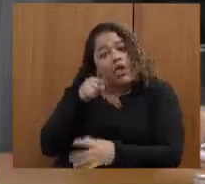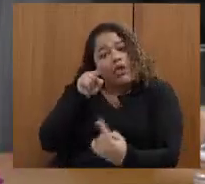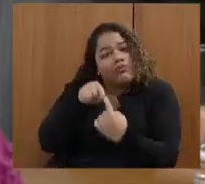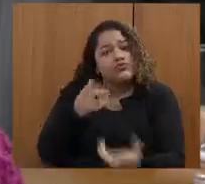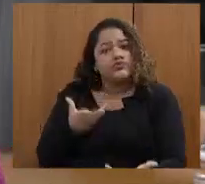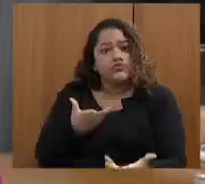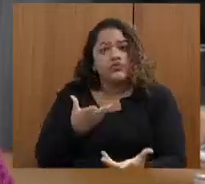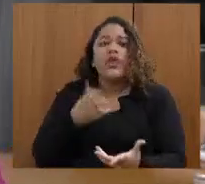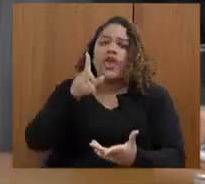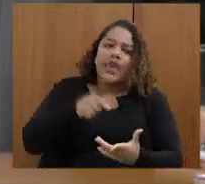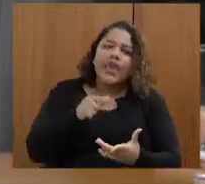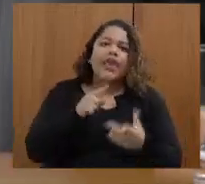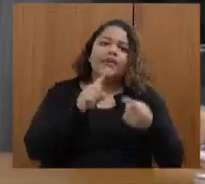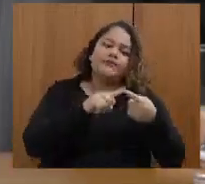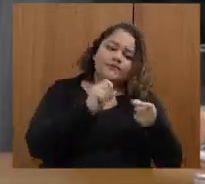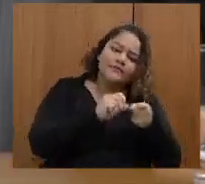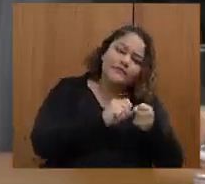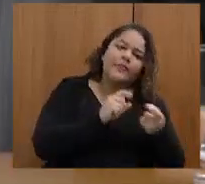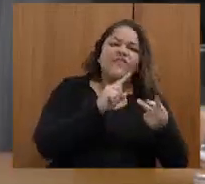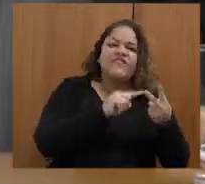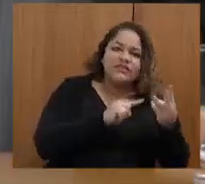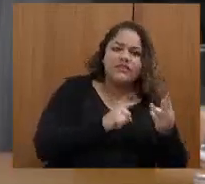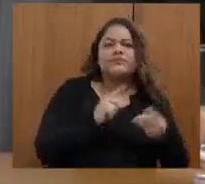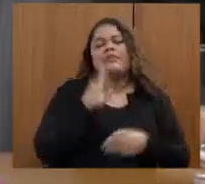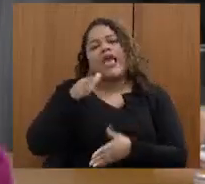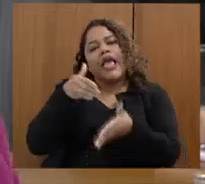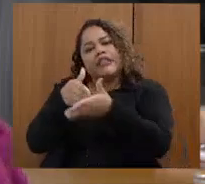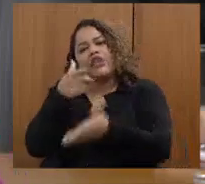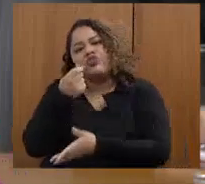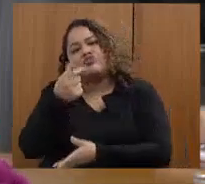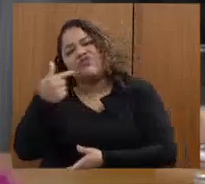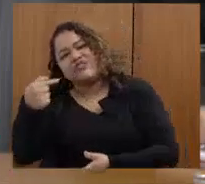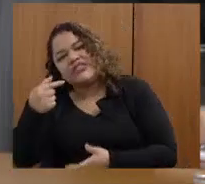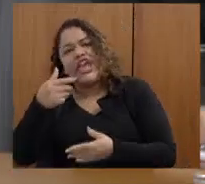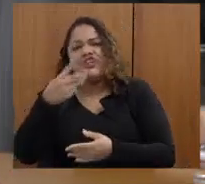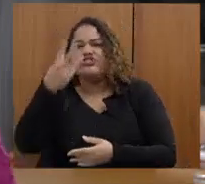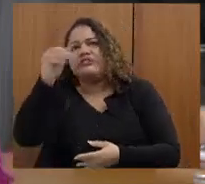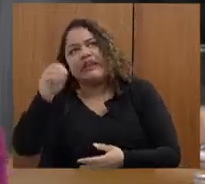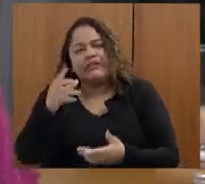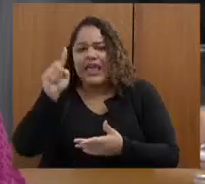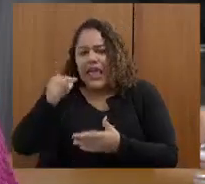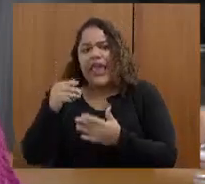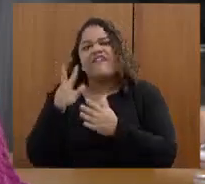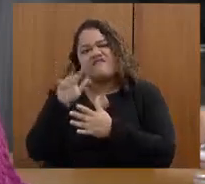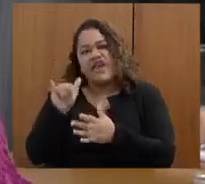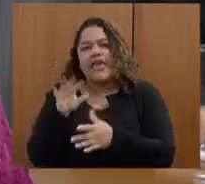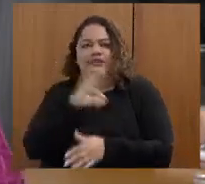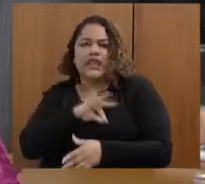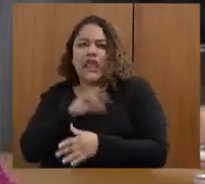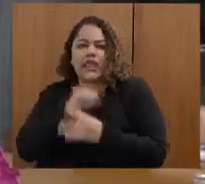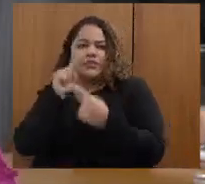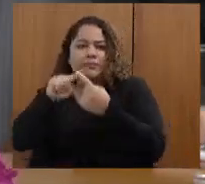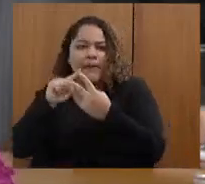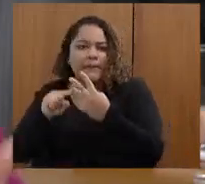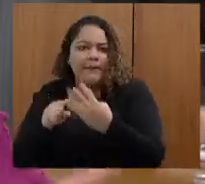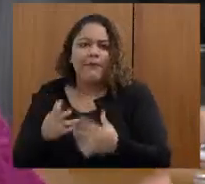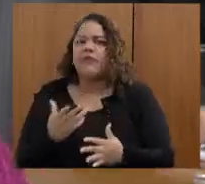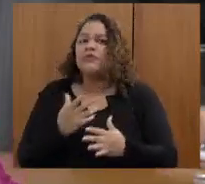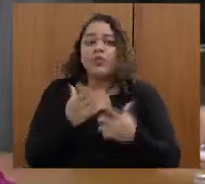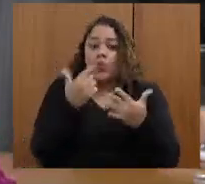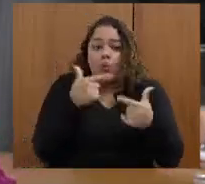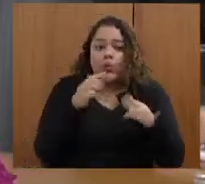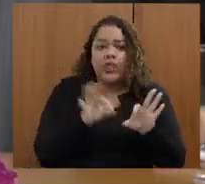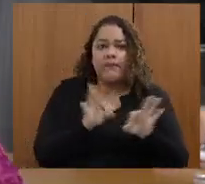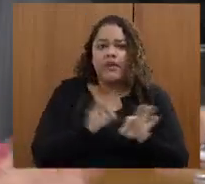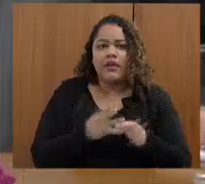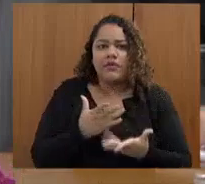plano é esse até 2026 27 30 a gente vai chegar nesse patamar não tem não tem plano não tem